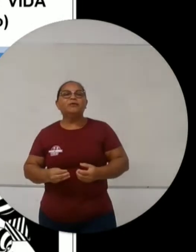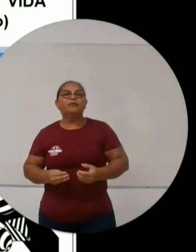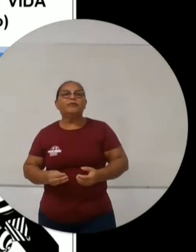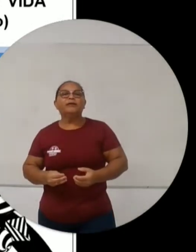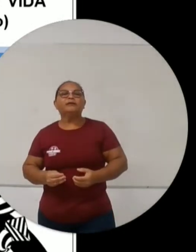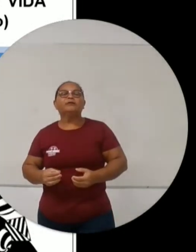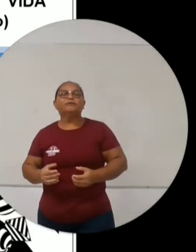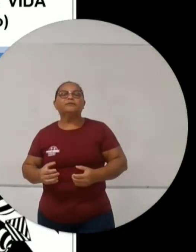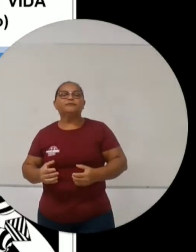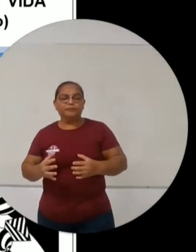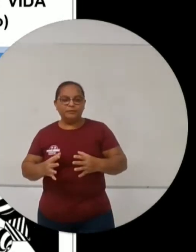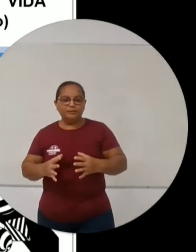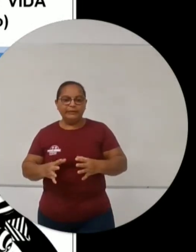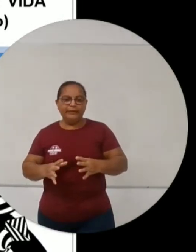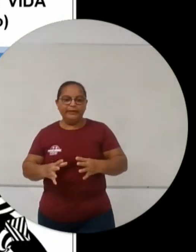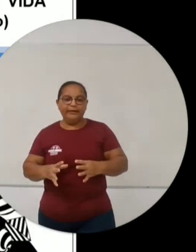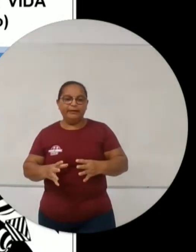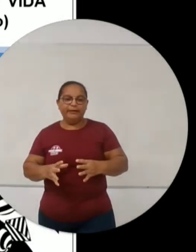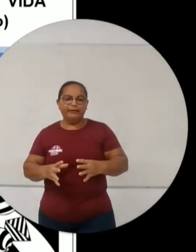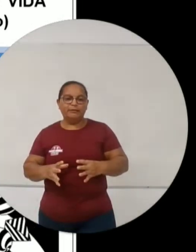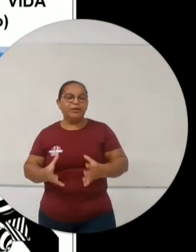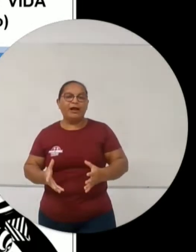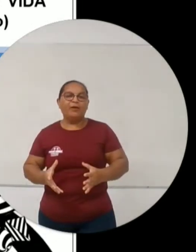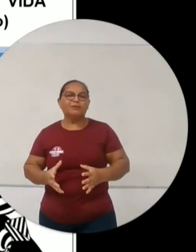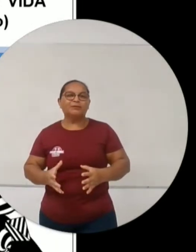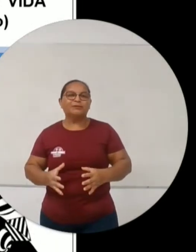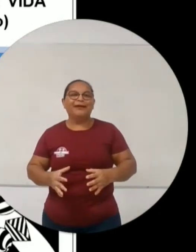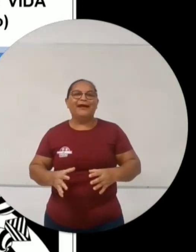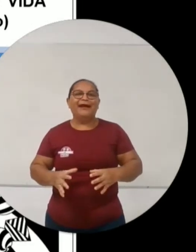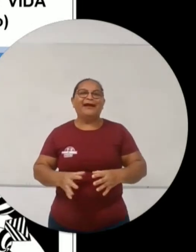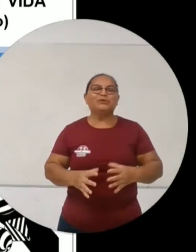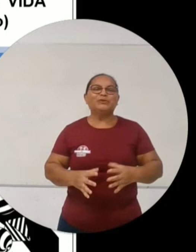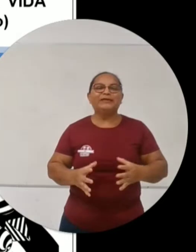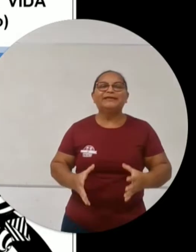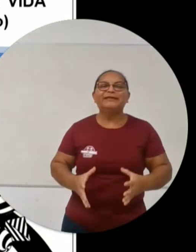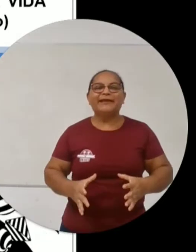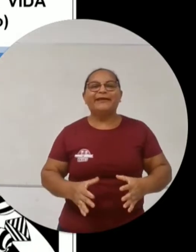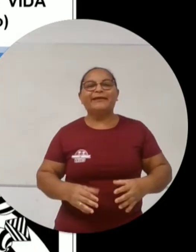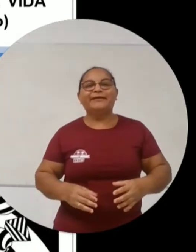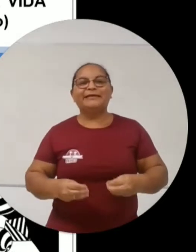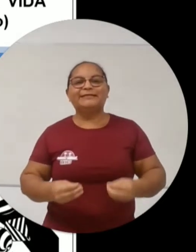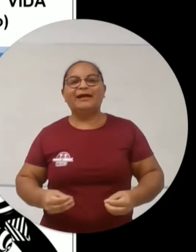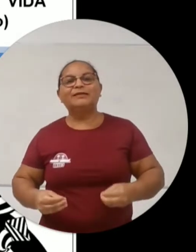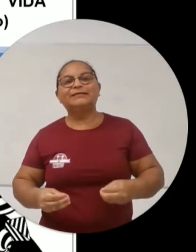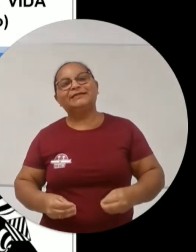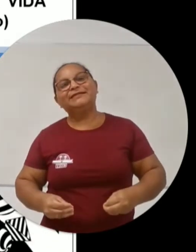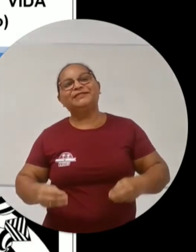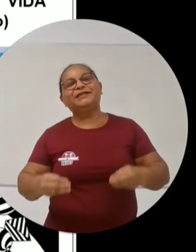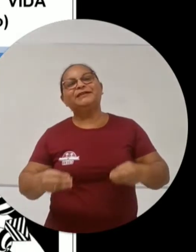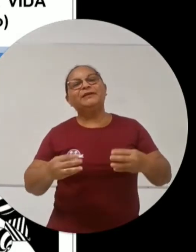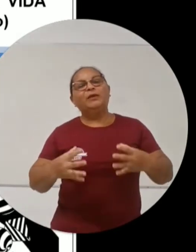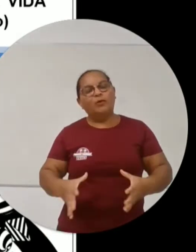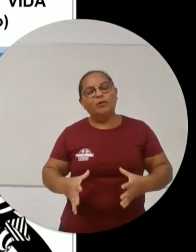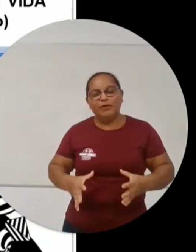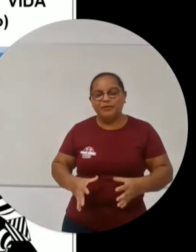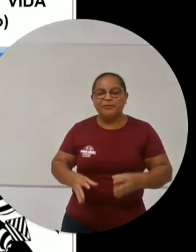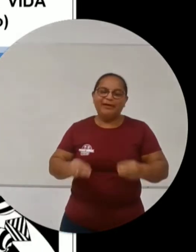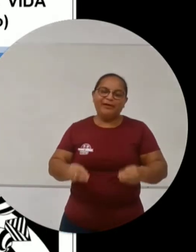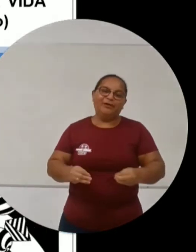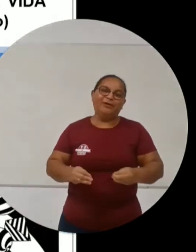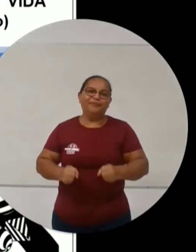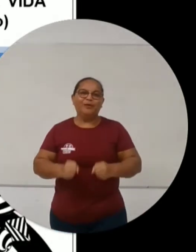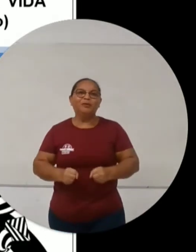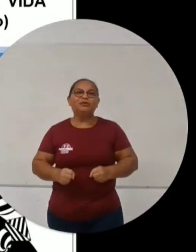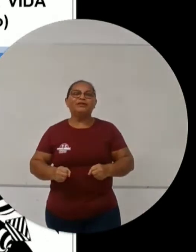nesse momento, muito calmos. A Sueli quer que essa aula seja o meu